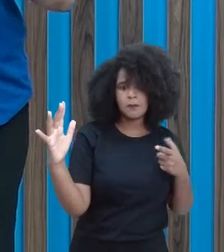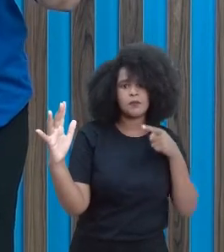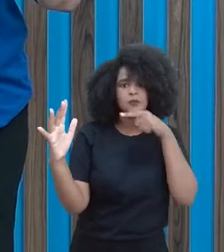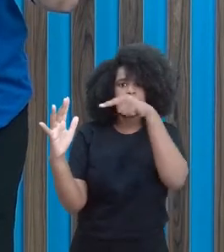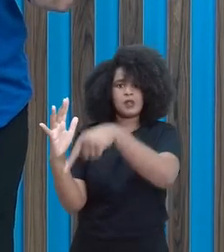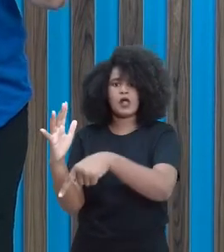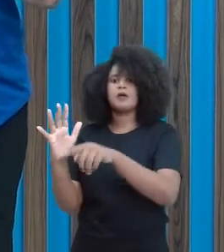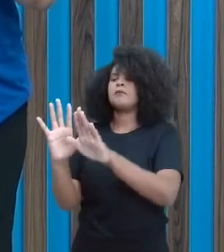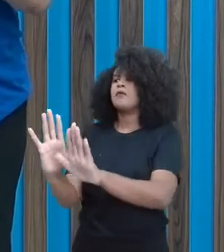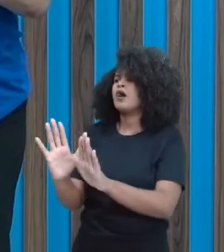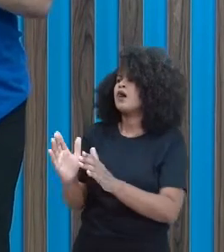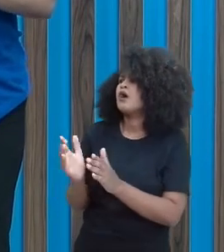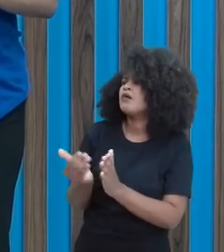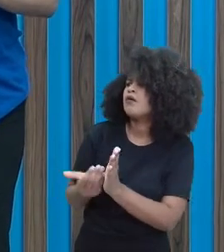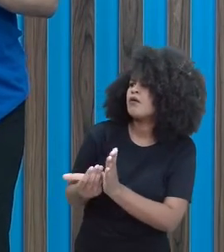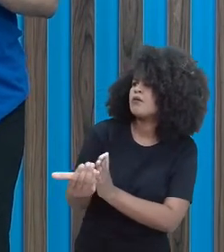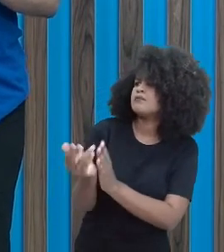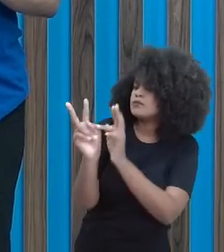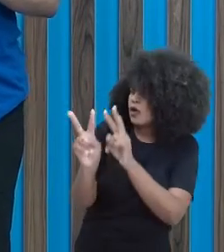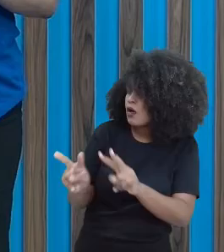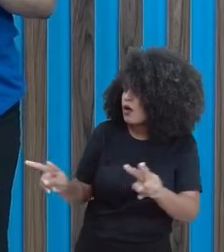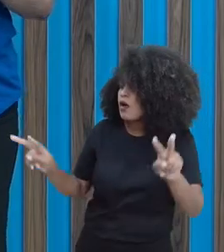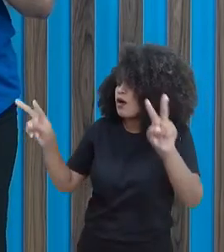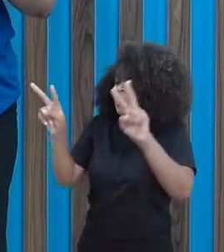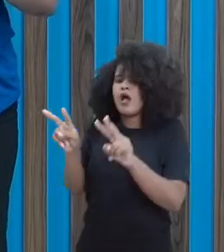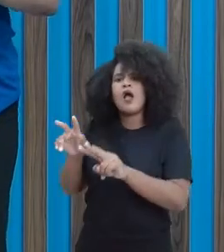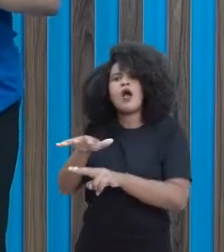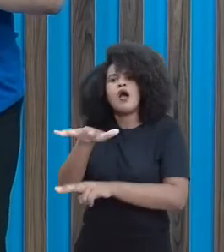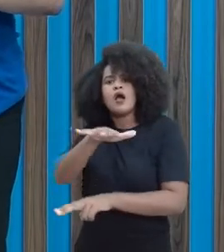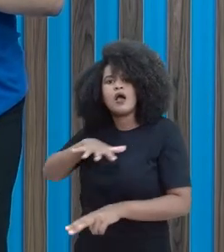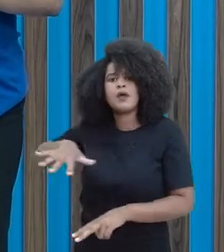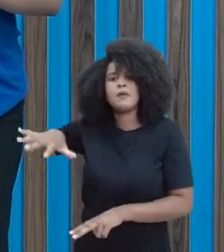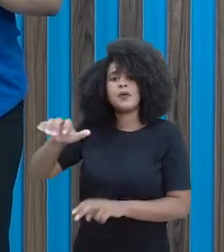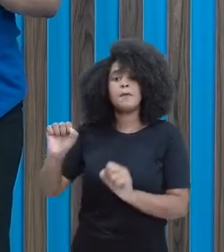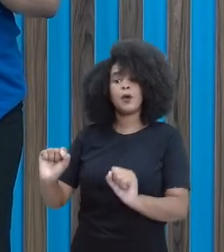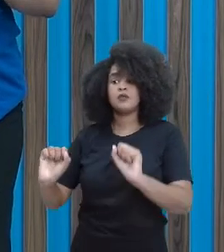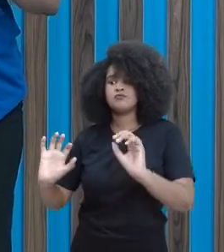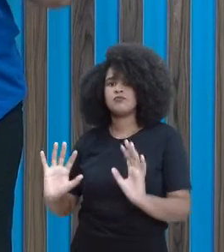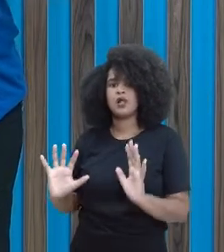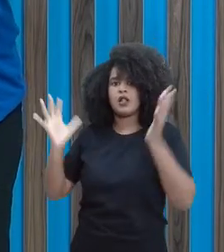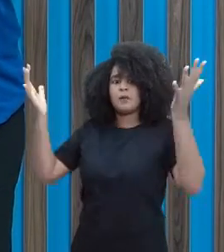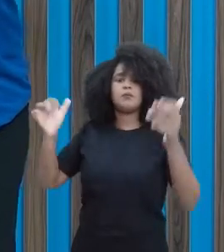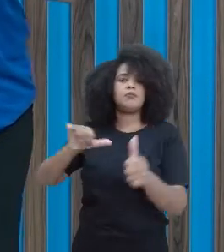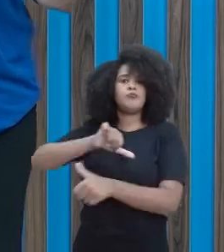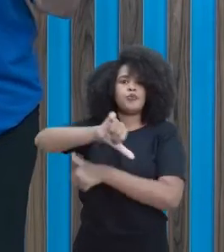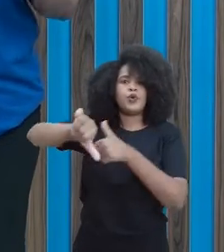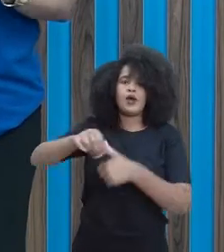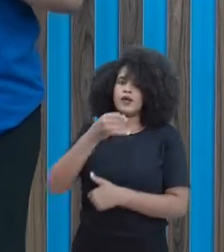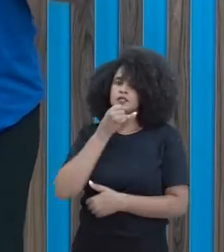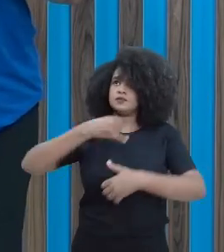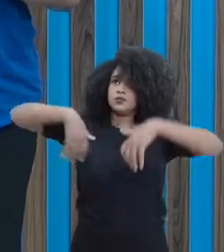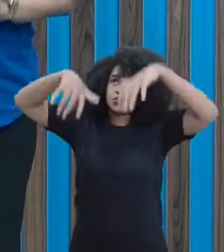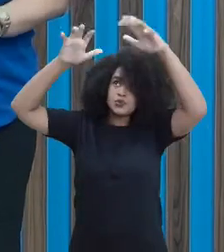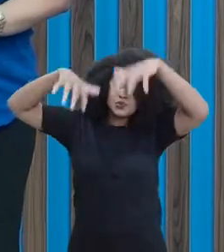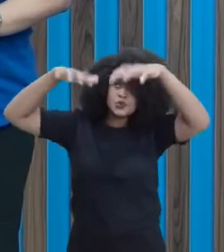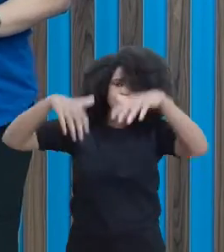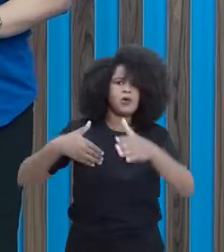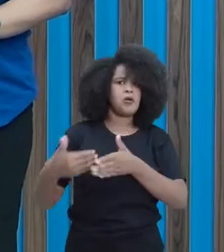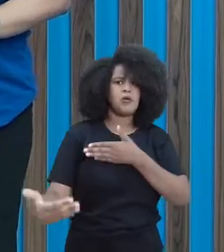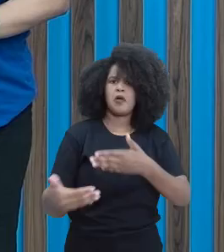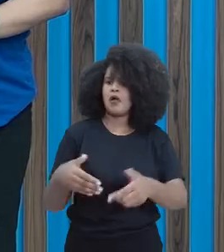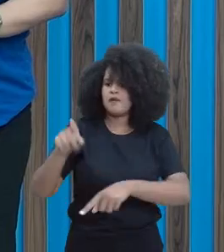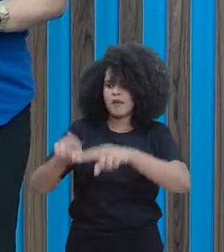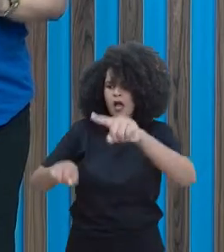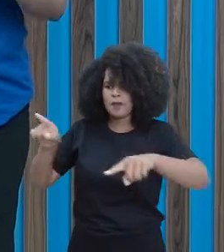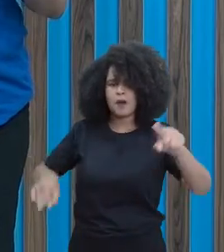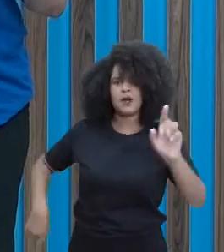e começa a mudar o ambiente dele, né? Seja climaticamente, né? Regime de chuvas, qualquer alteração que